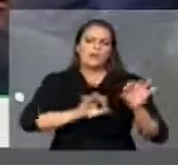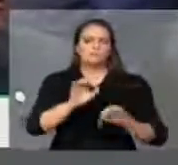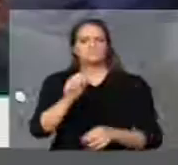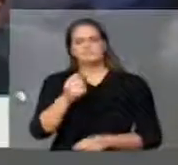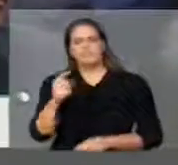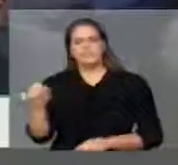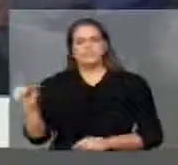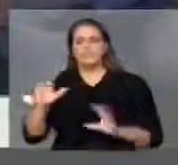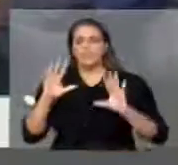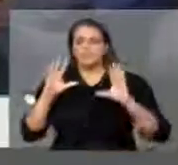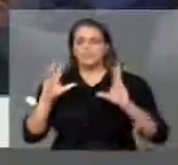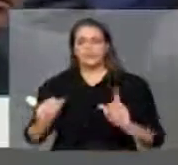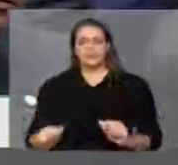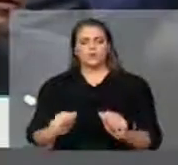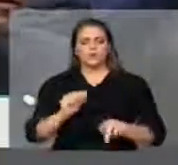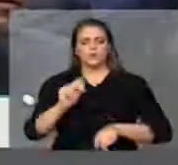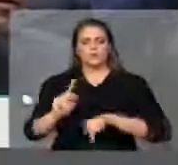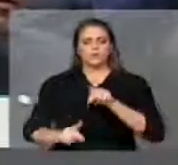os